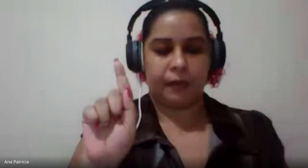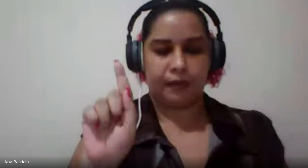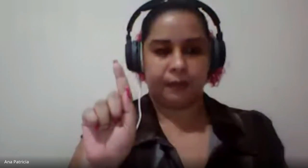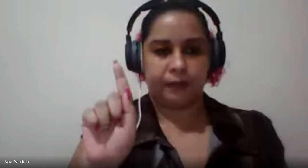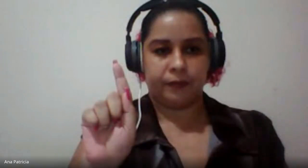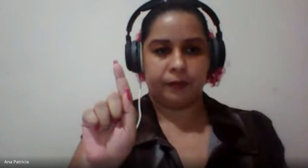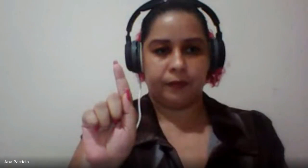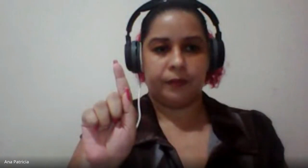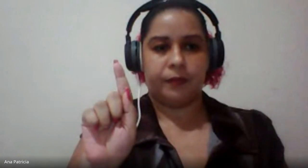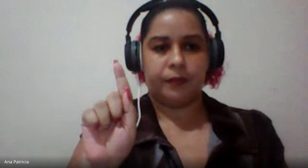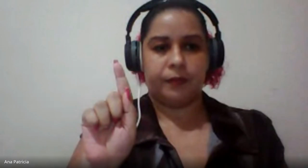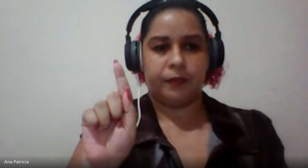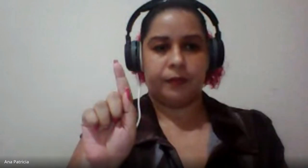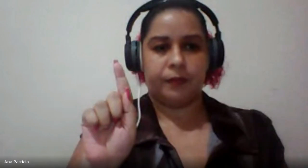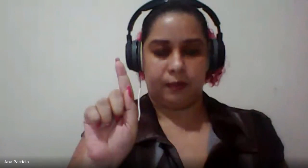cima.